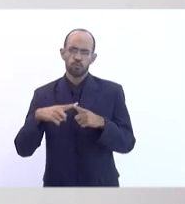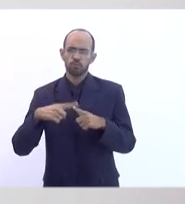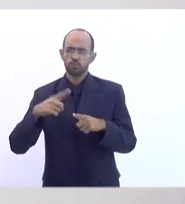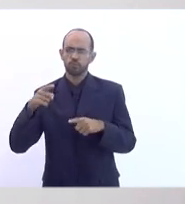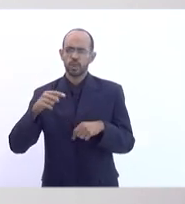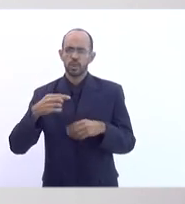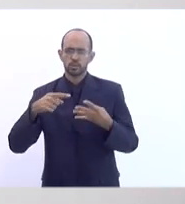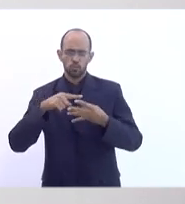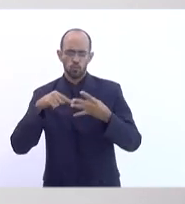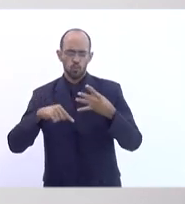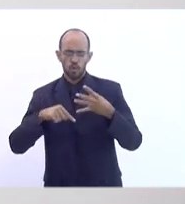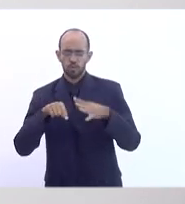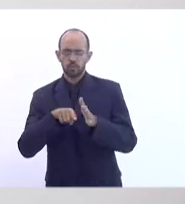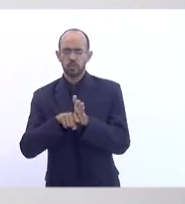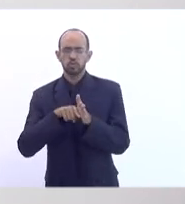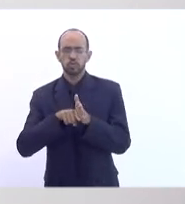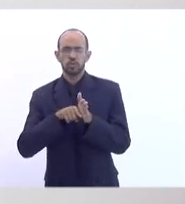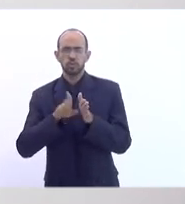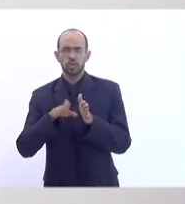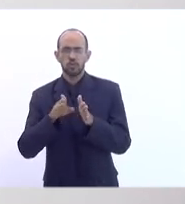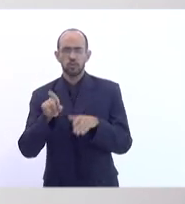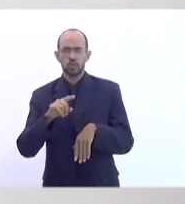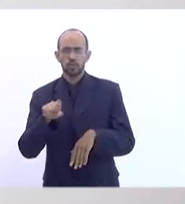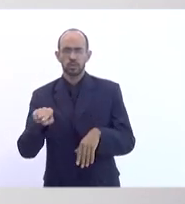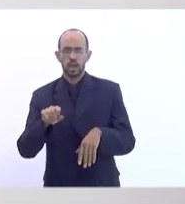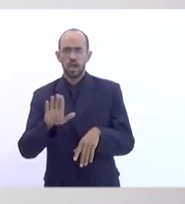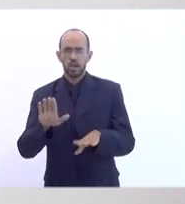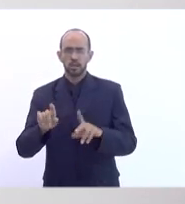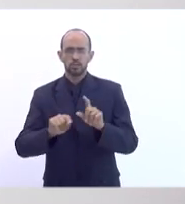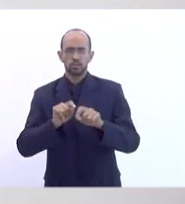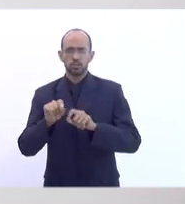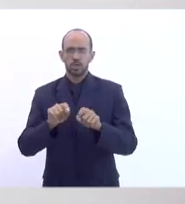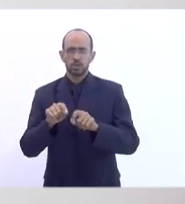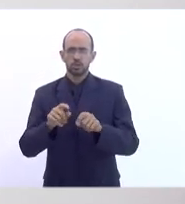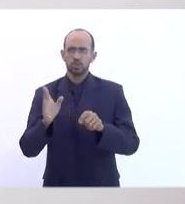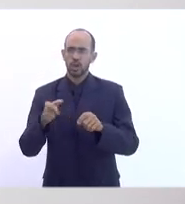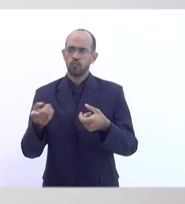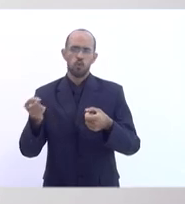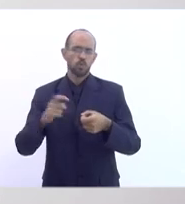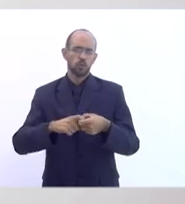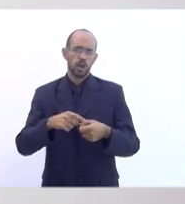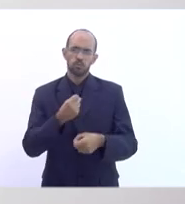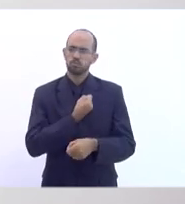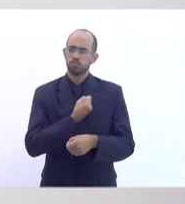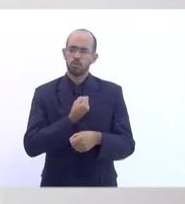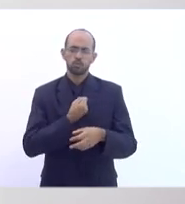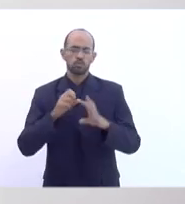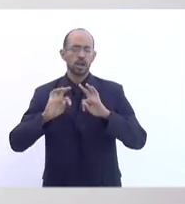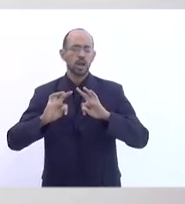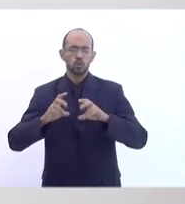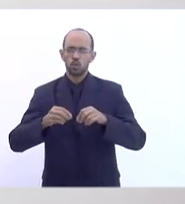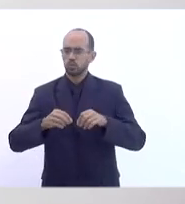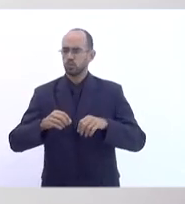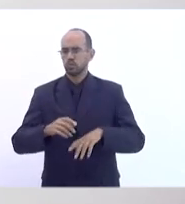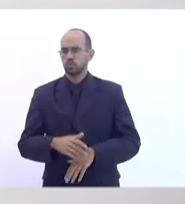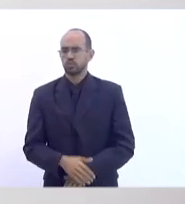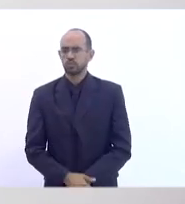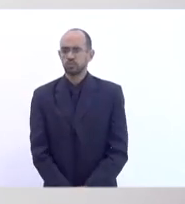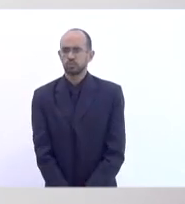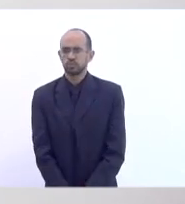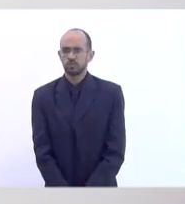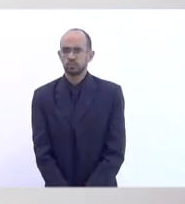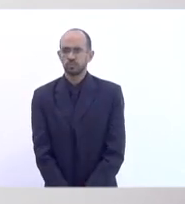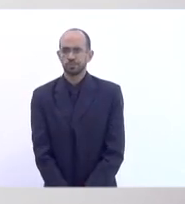as 4 questões que foram anuladas se reverteram em pontos para todos os senhores